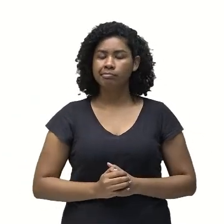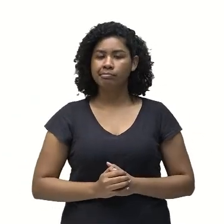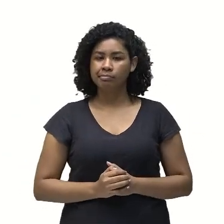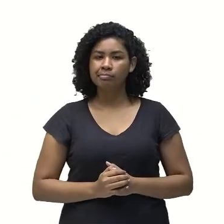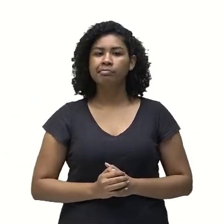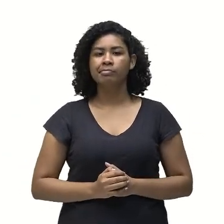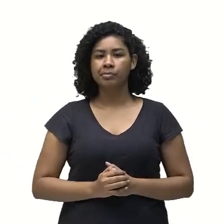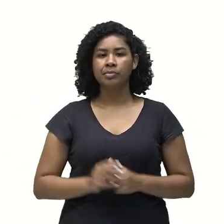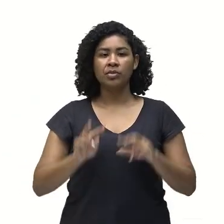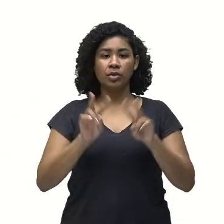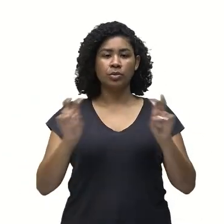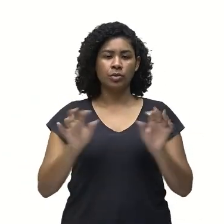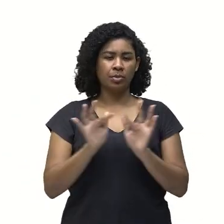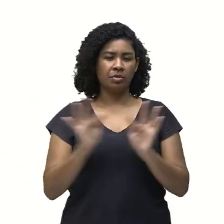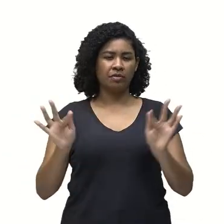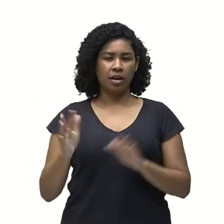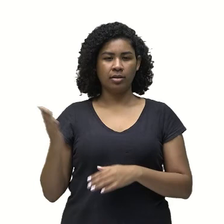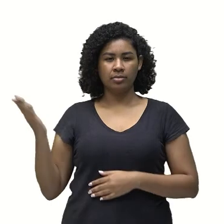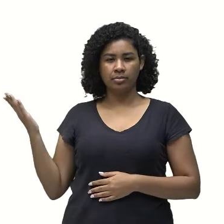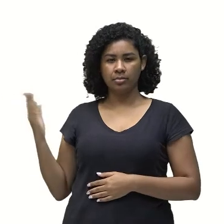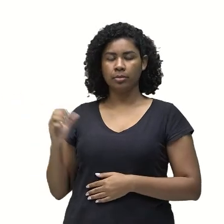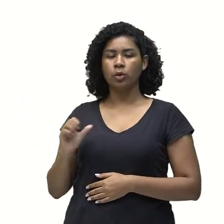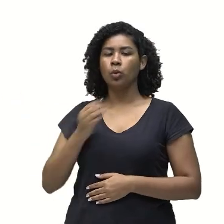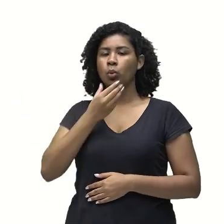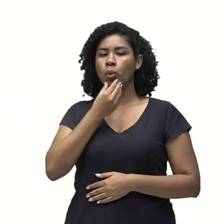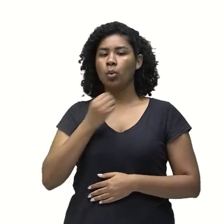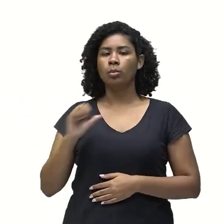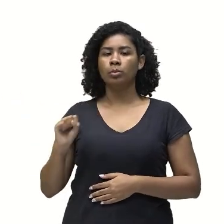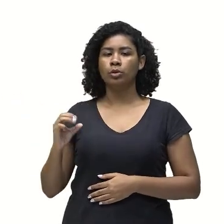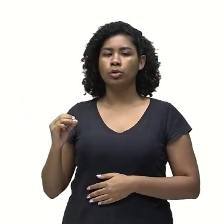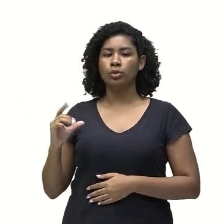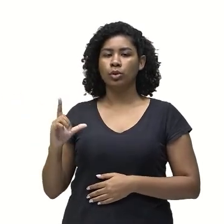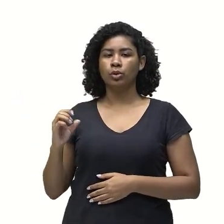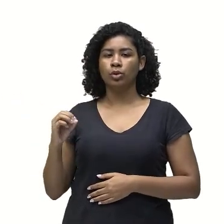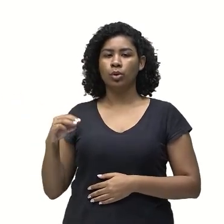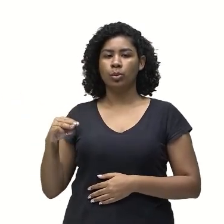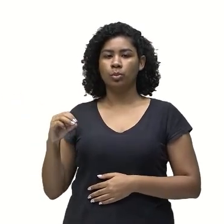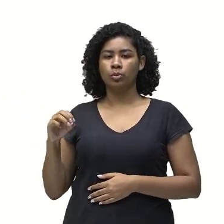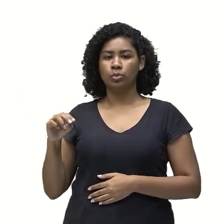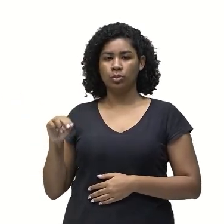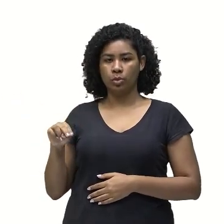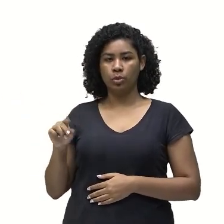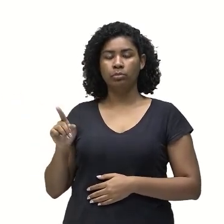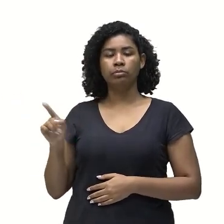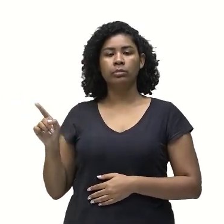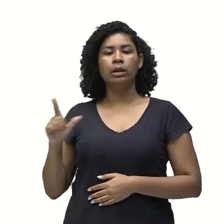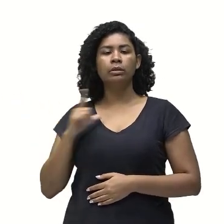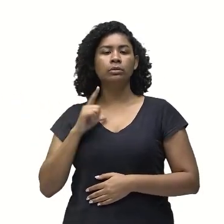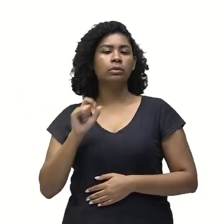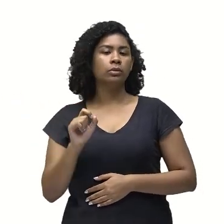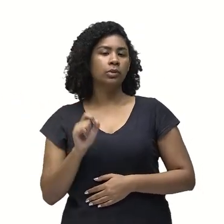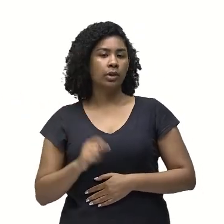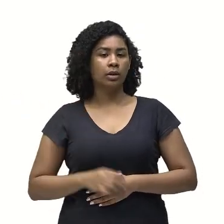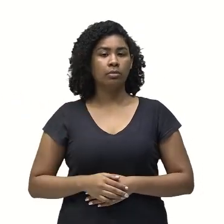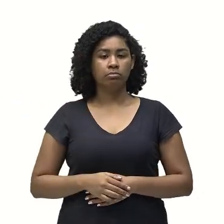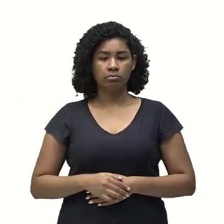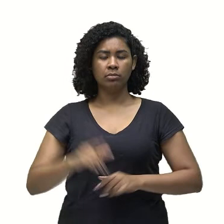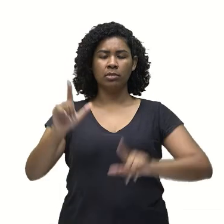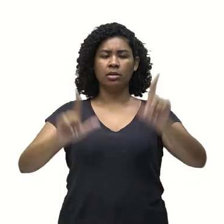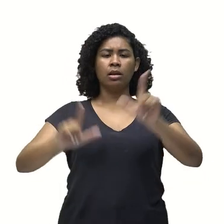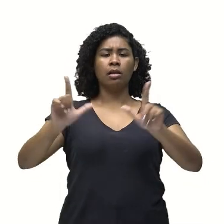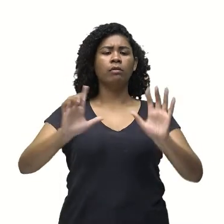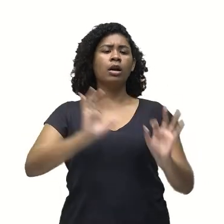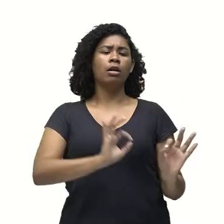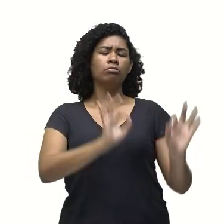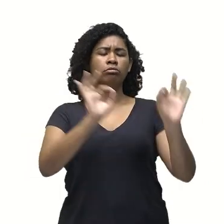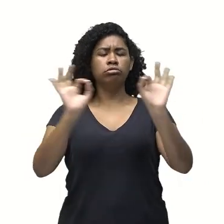caso da minha frase aqui, eu estou dizendo que Solomon estava watching, né? Assistindo TV. E